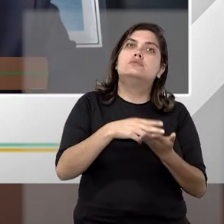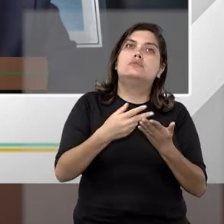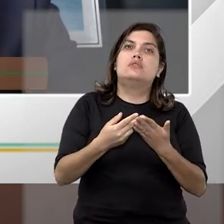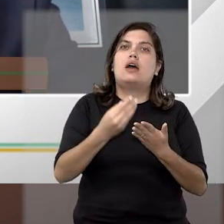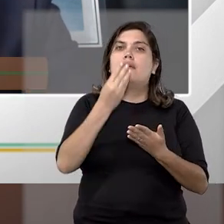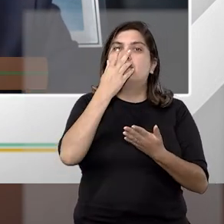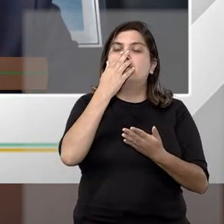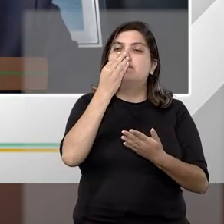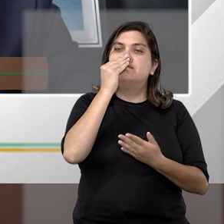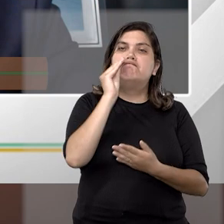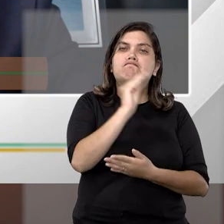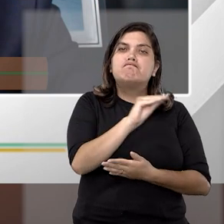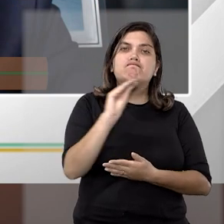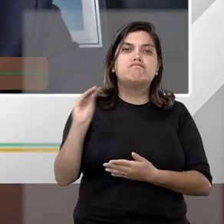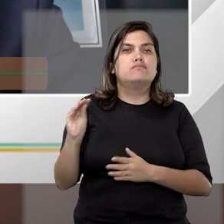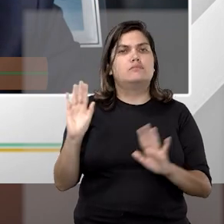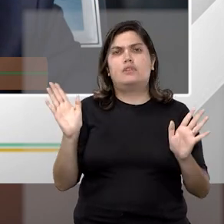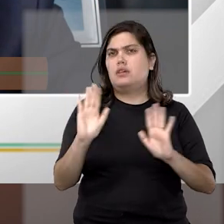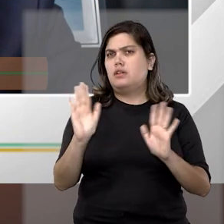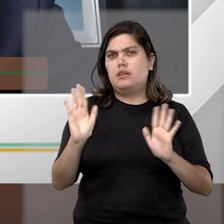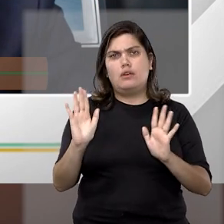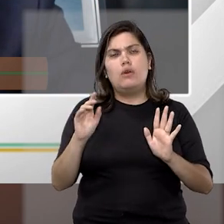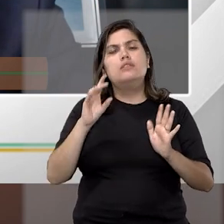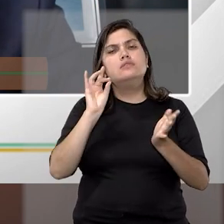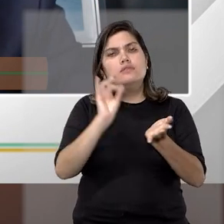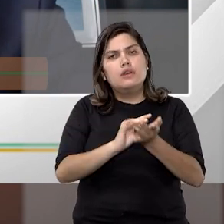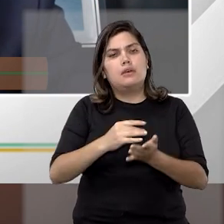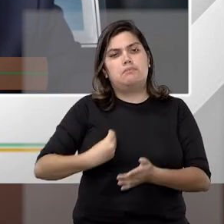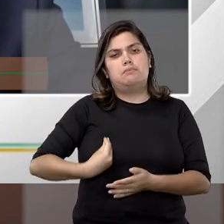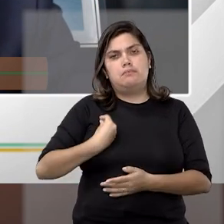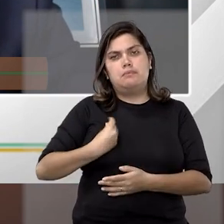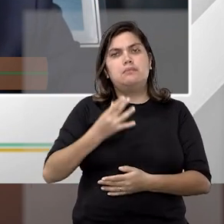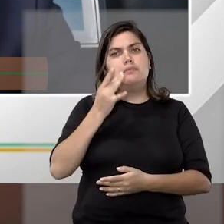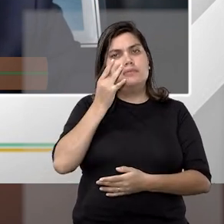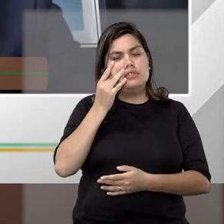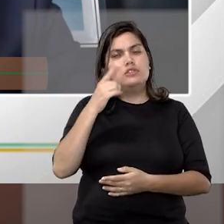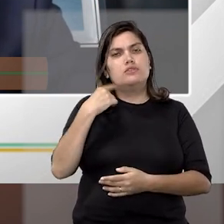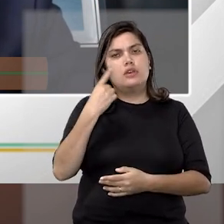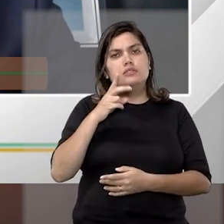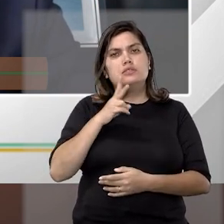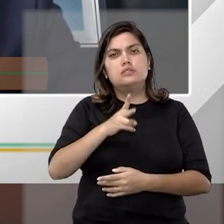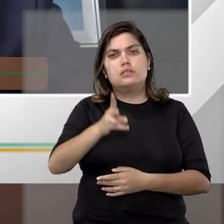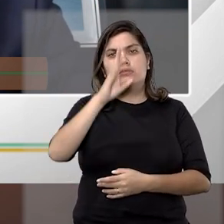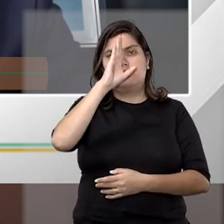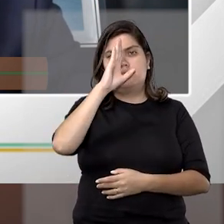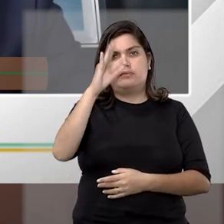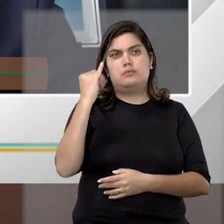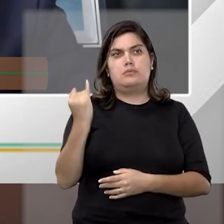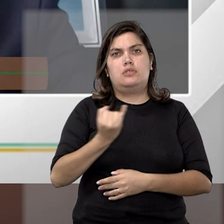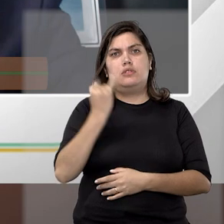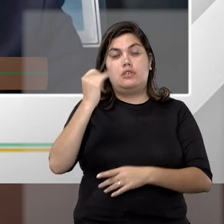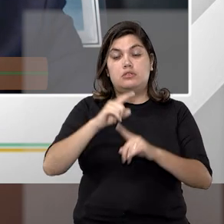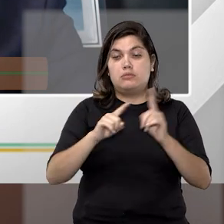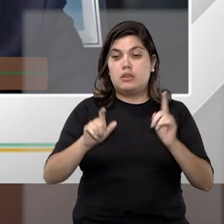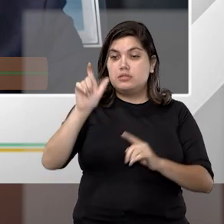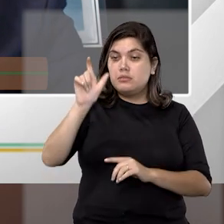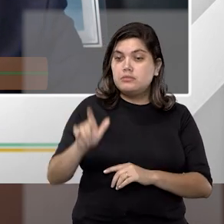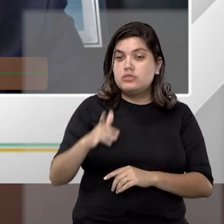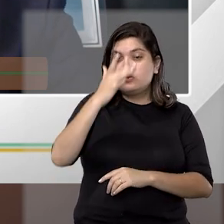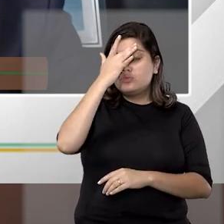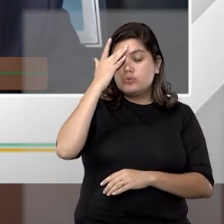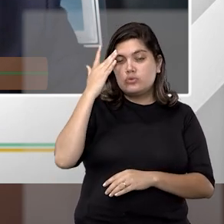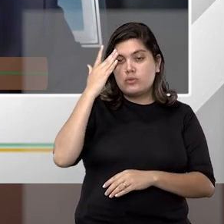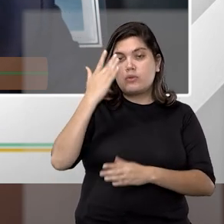traduzido como desprestigia plasma aliás ao contrário a presença a jogada é sempre fundamental mas a